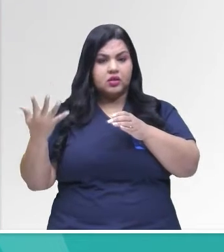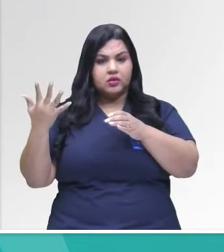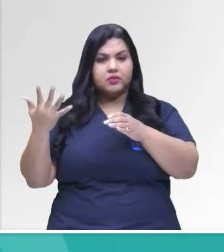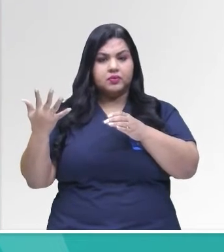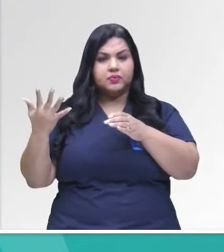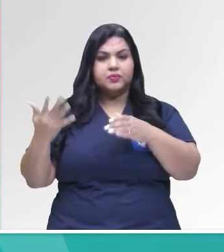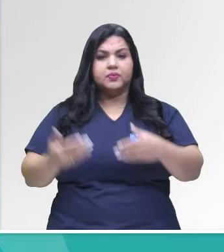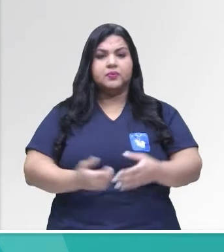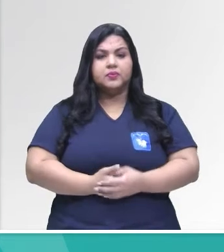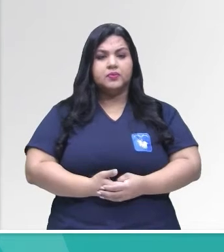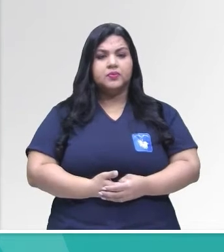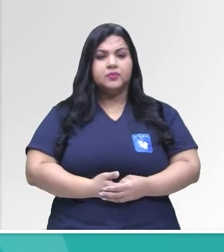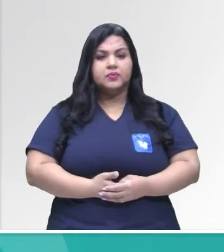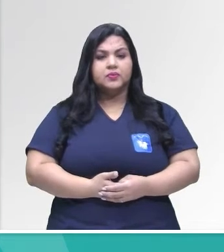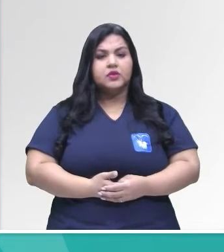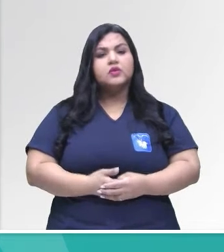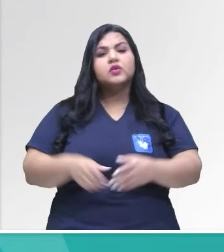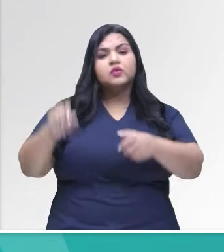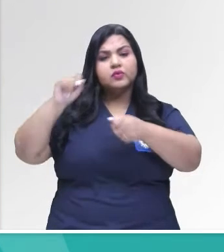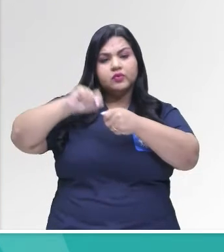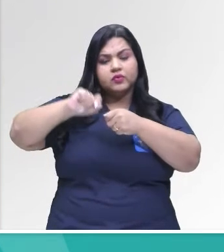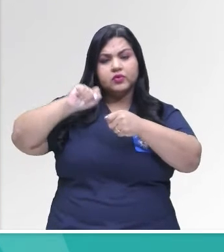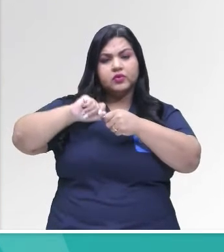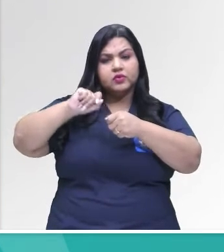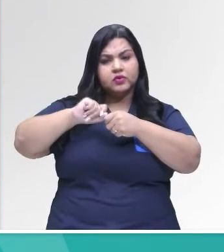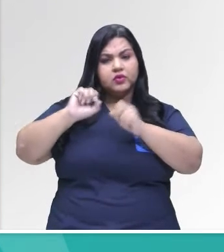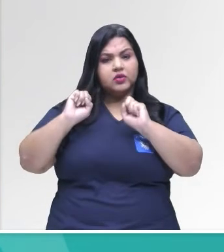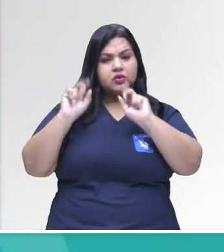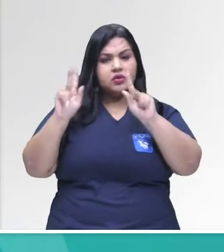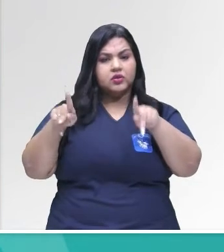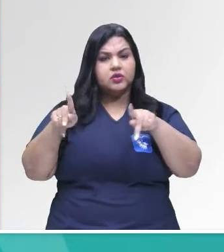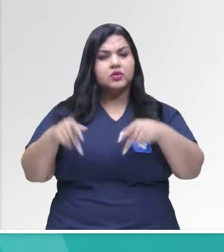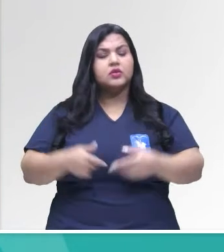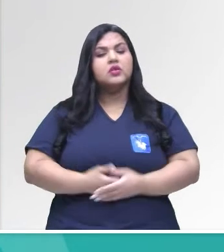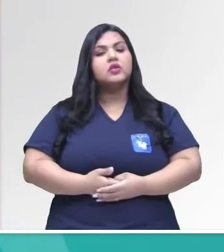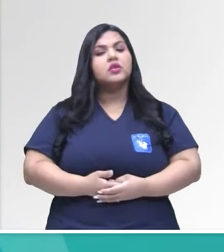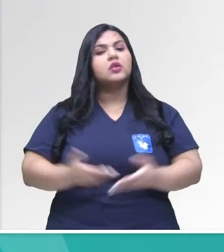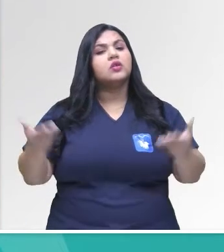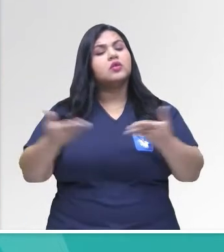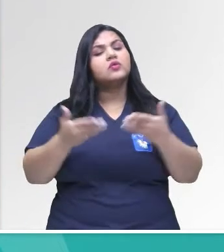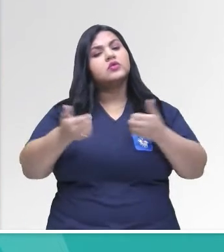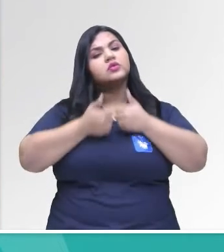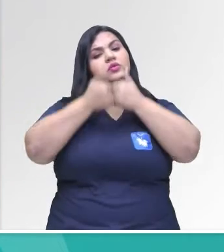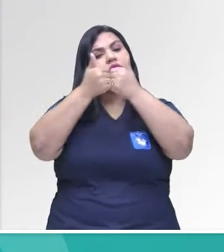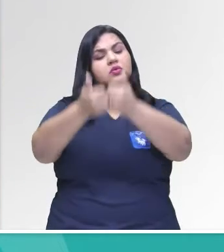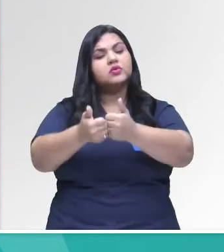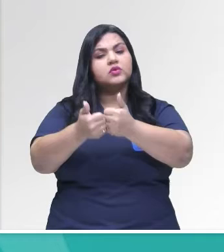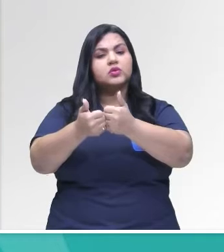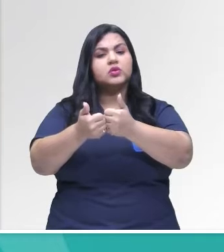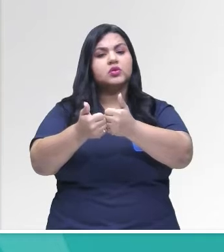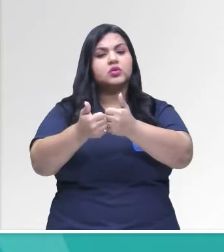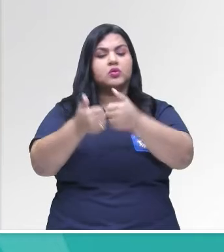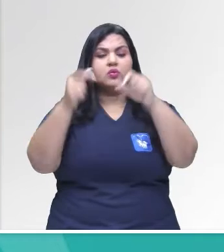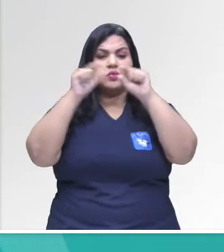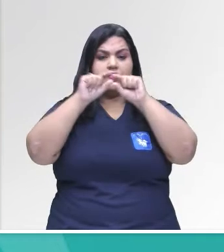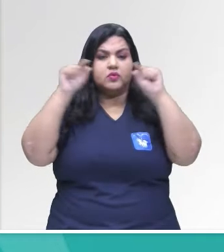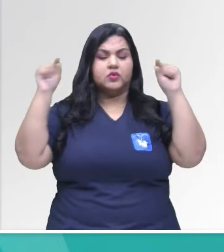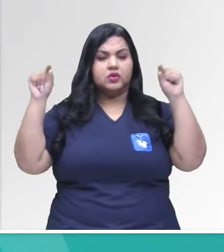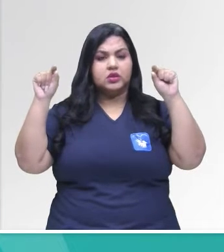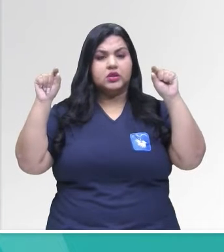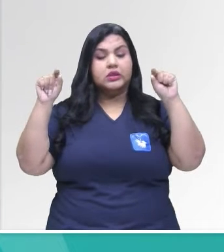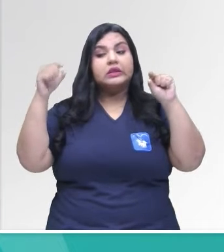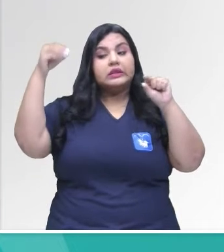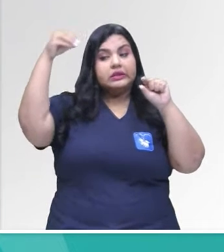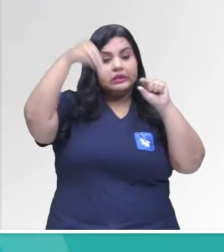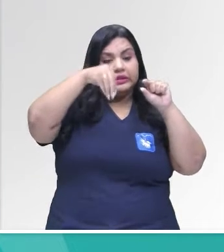made, foram feitas. Right? Agora vocês vão acompanhar comigo uma oração, e